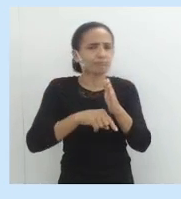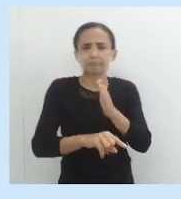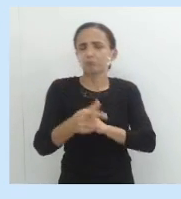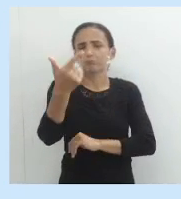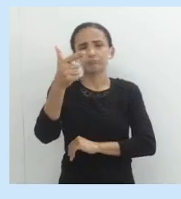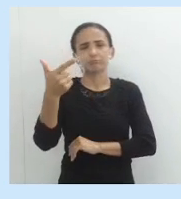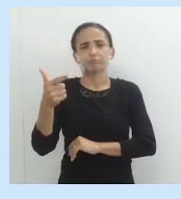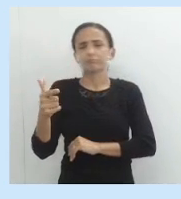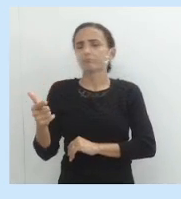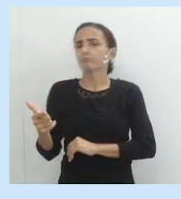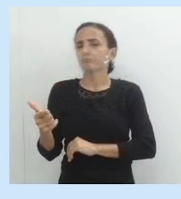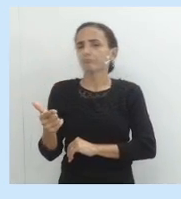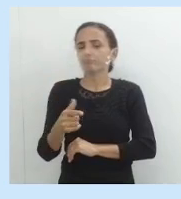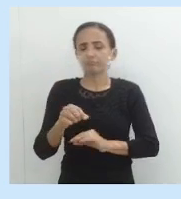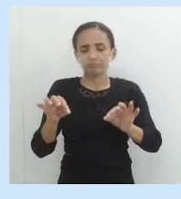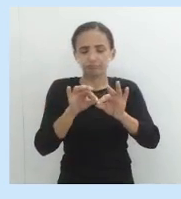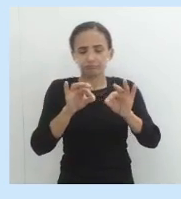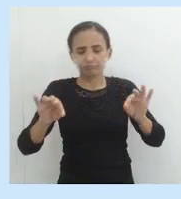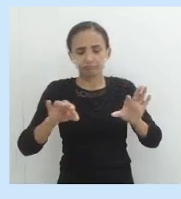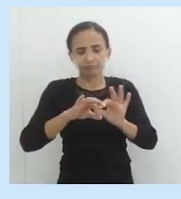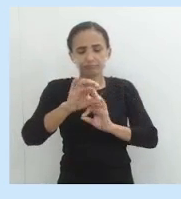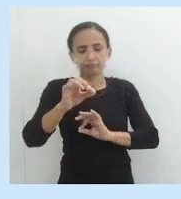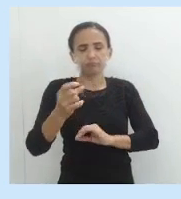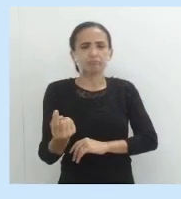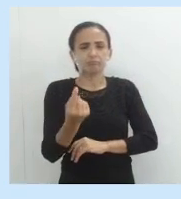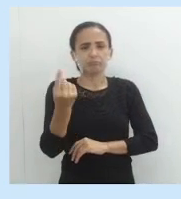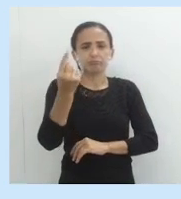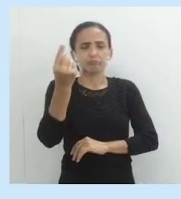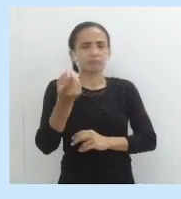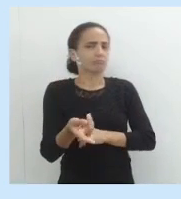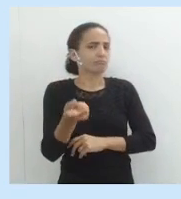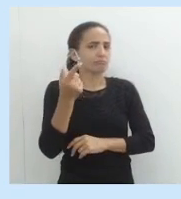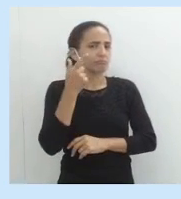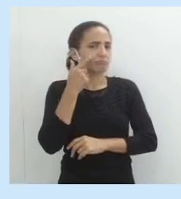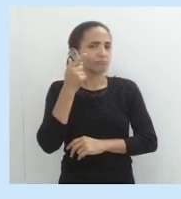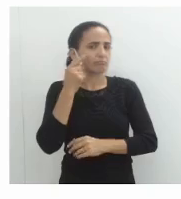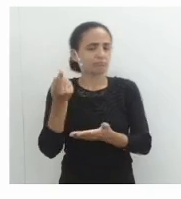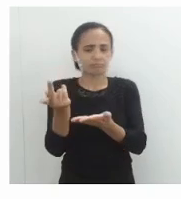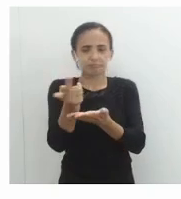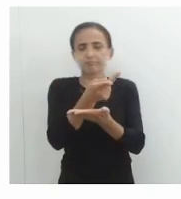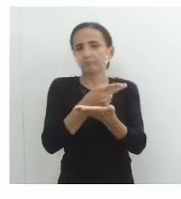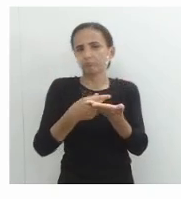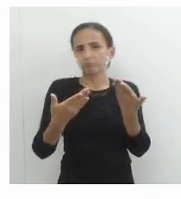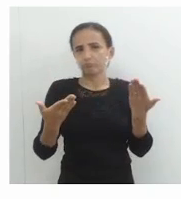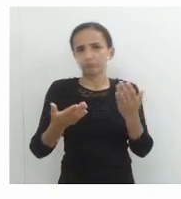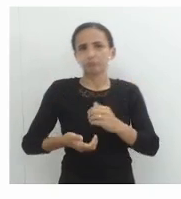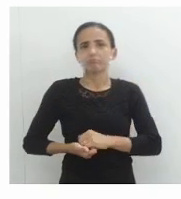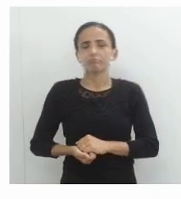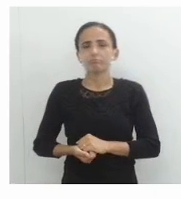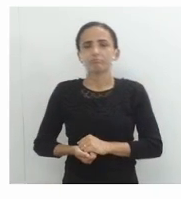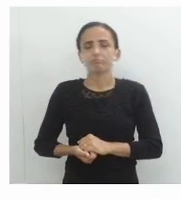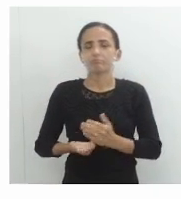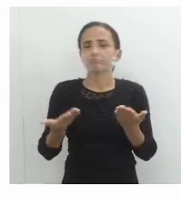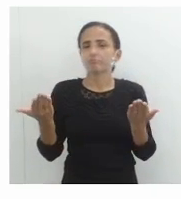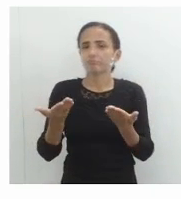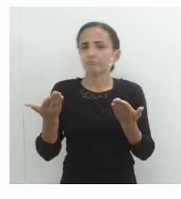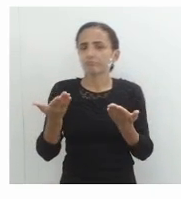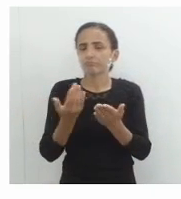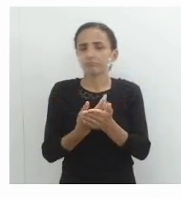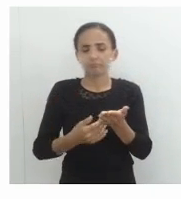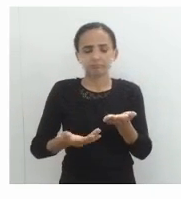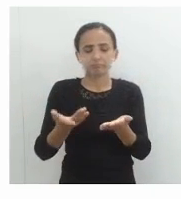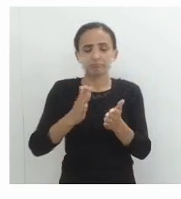obra bidimensional, justamente pelo uso da perspectiva no desenho. Agora vamos estudar um pouquinho do